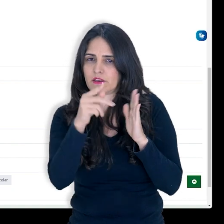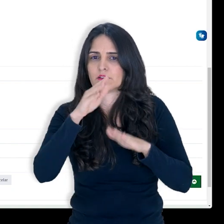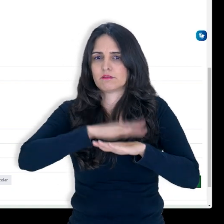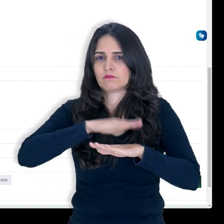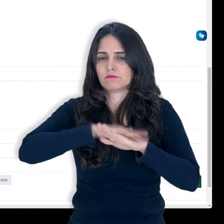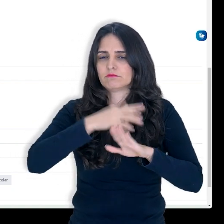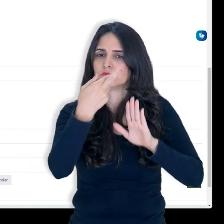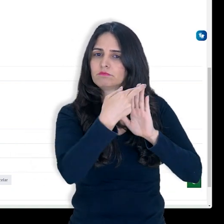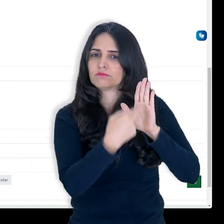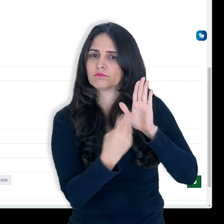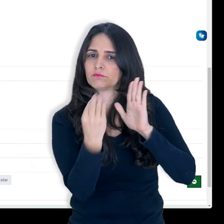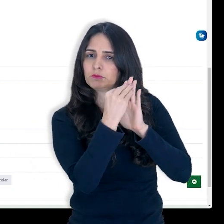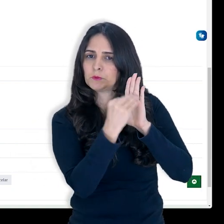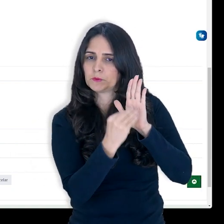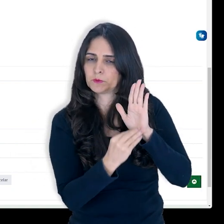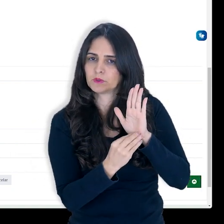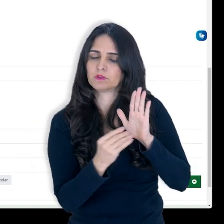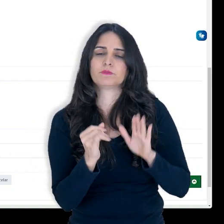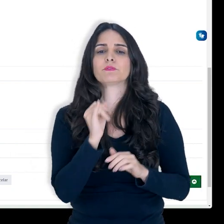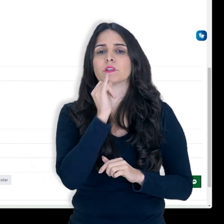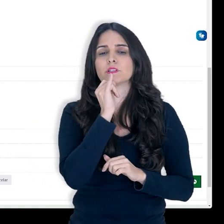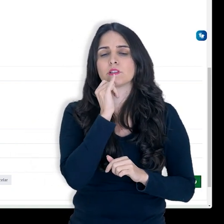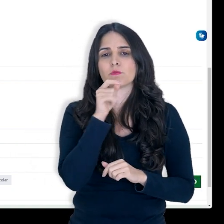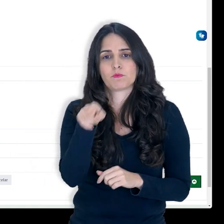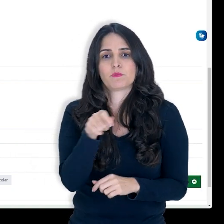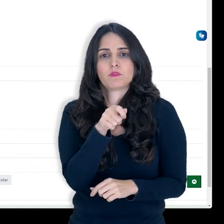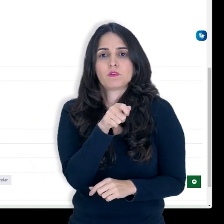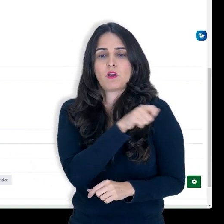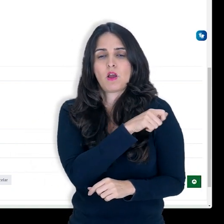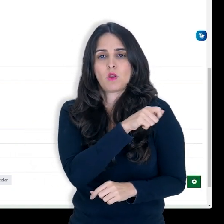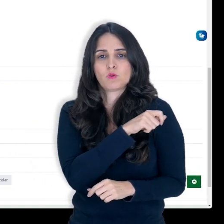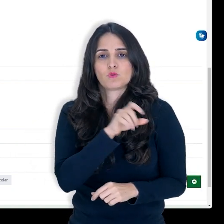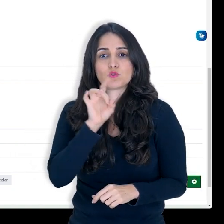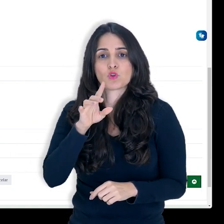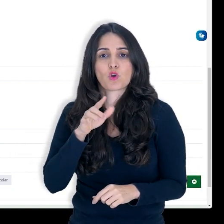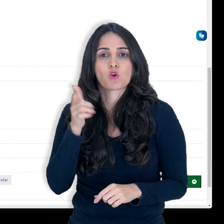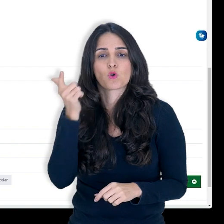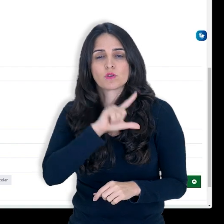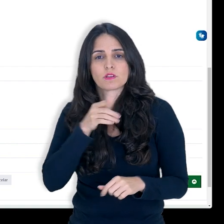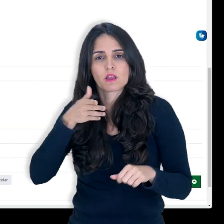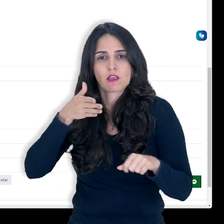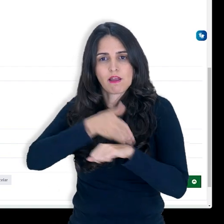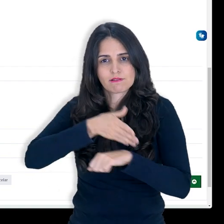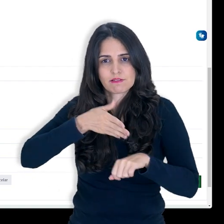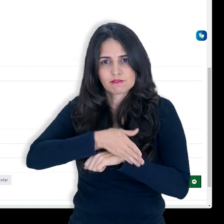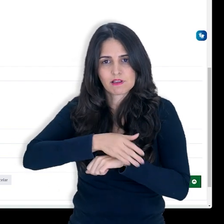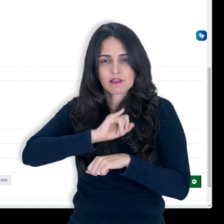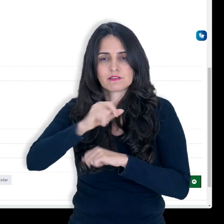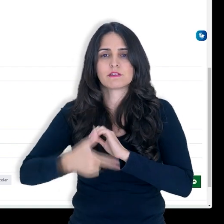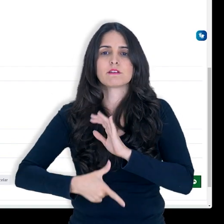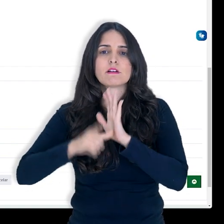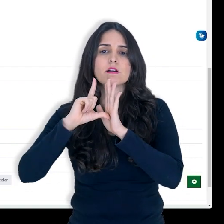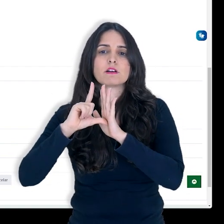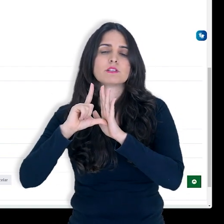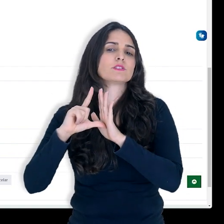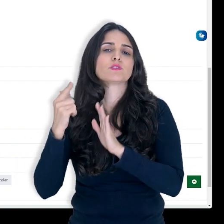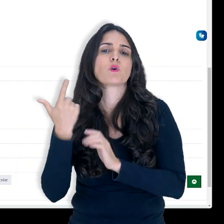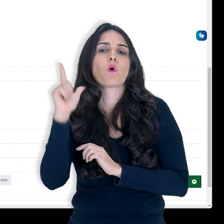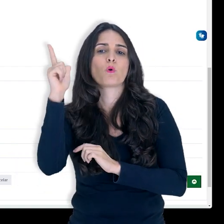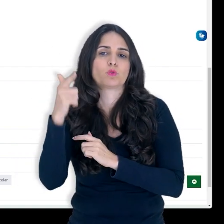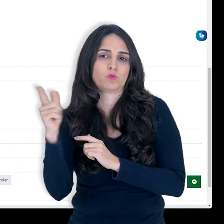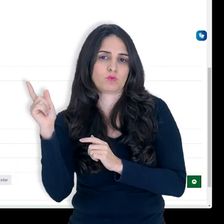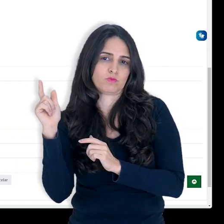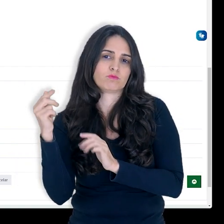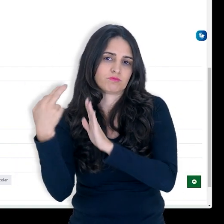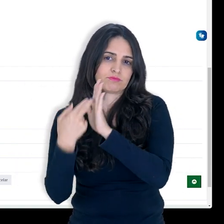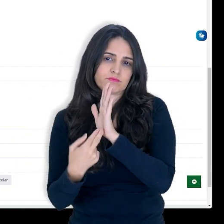você queira estabelecer ou seja por exemplo o aluno só esse arquivo se ele tiver anteriormente acessado um outro